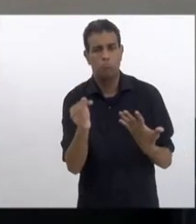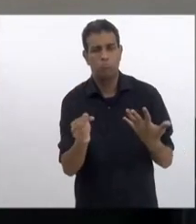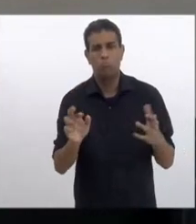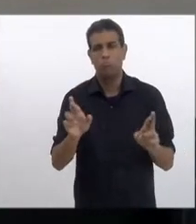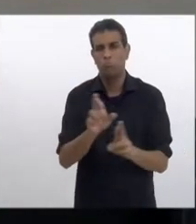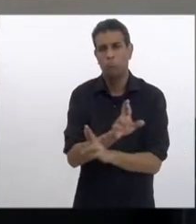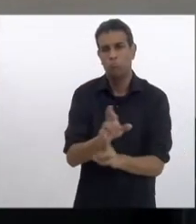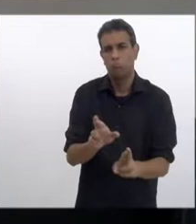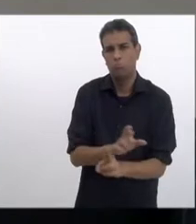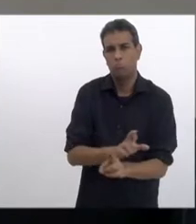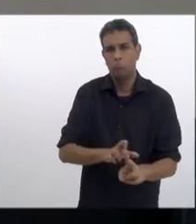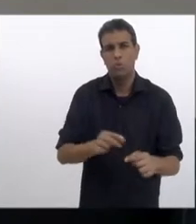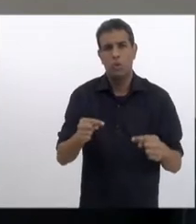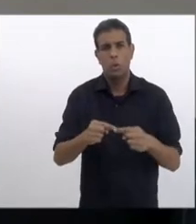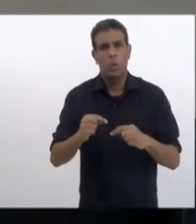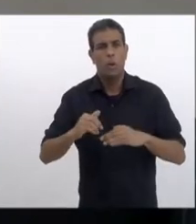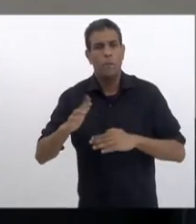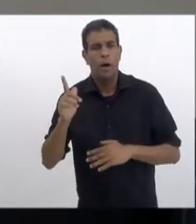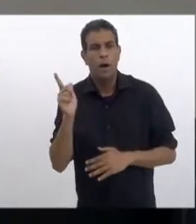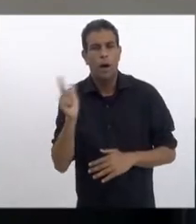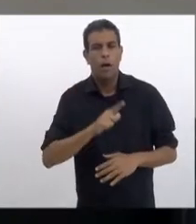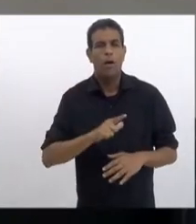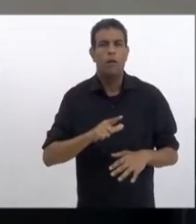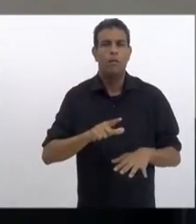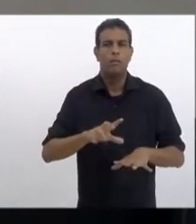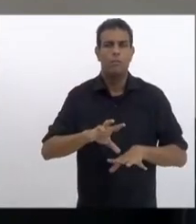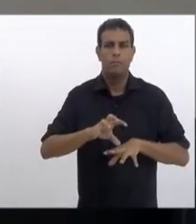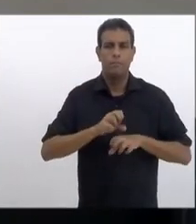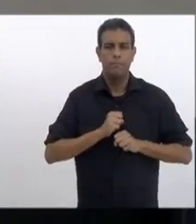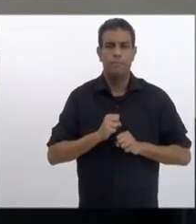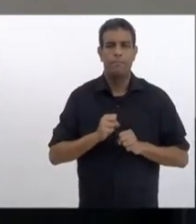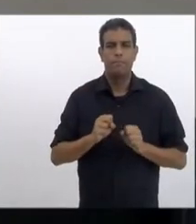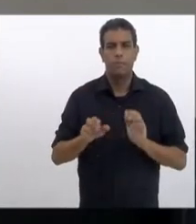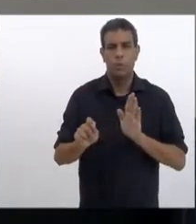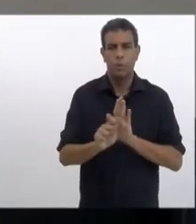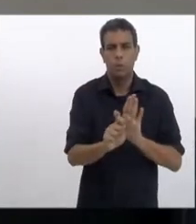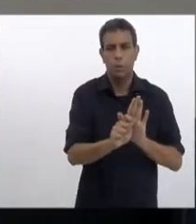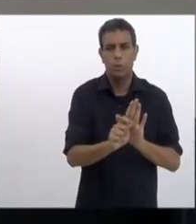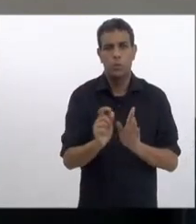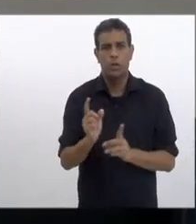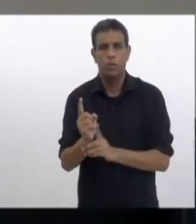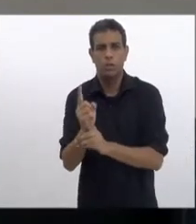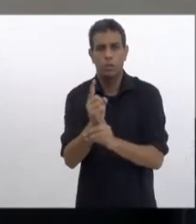associada às maiores taxas do consumo de drogas.